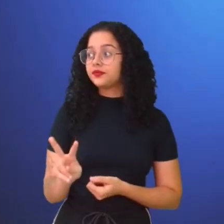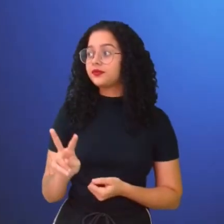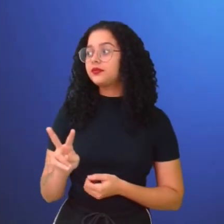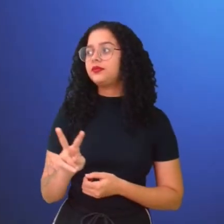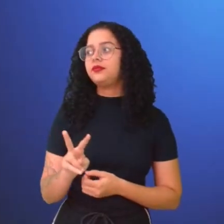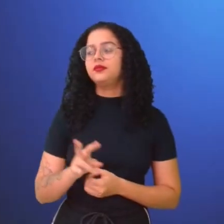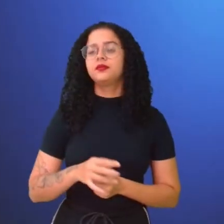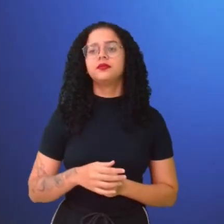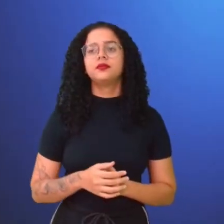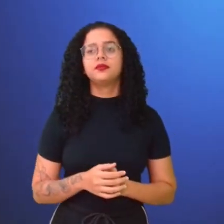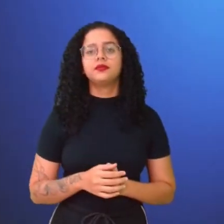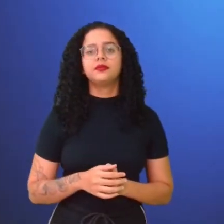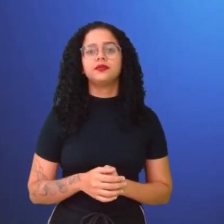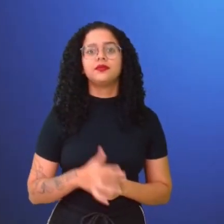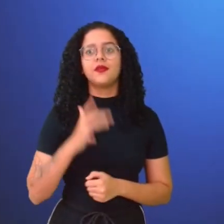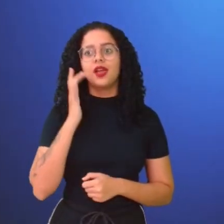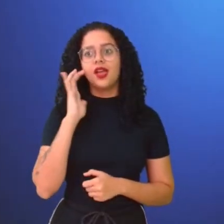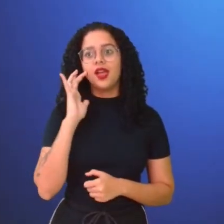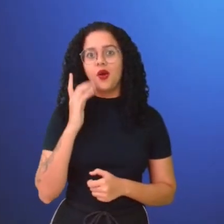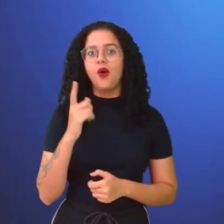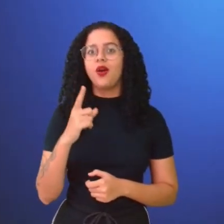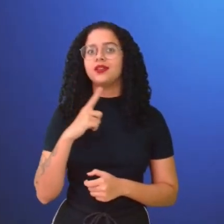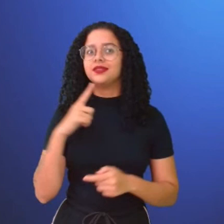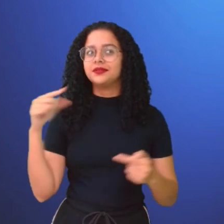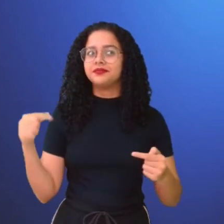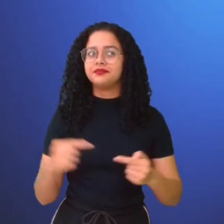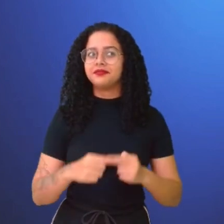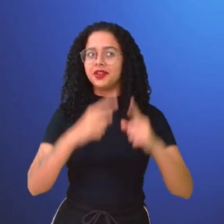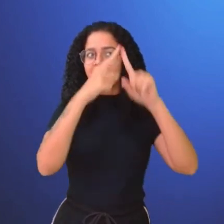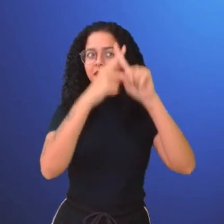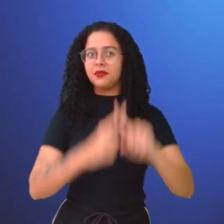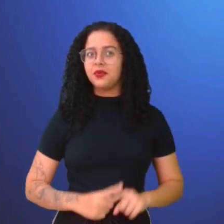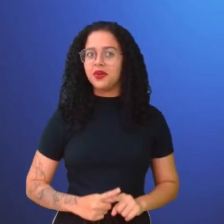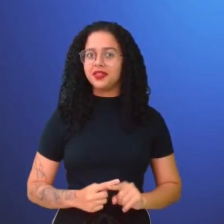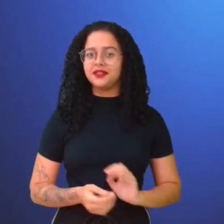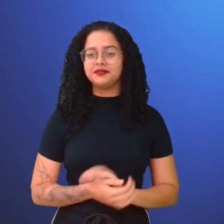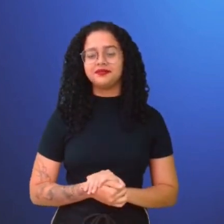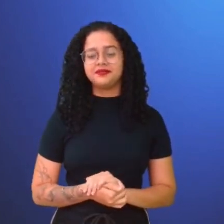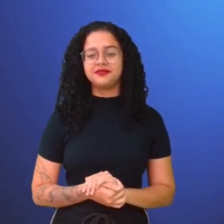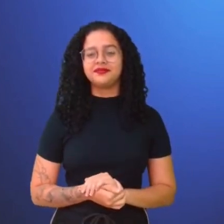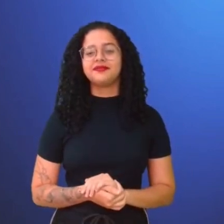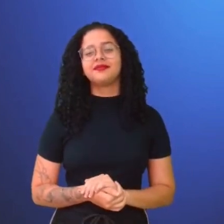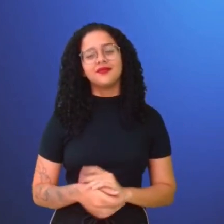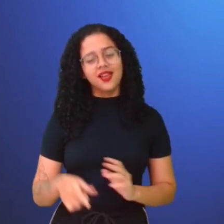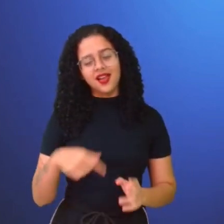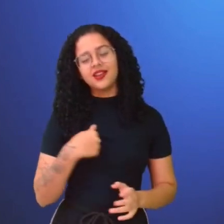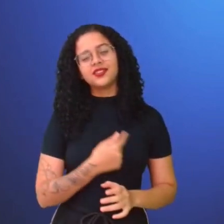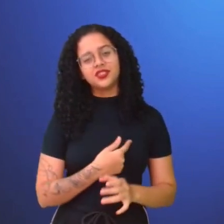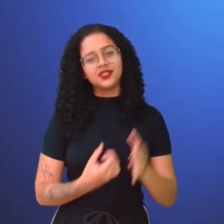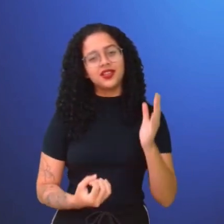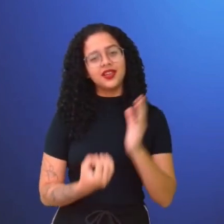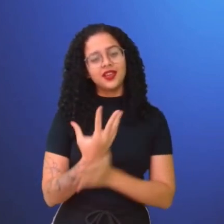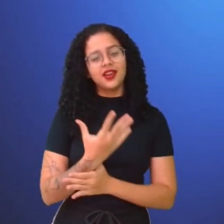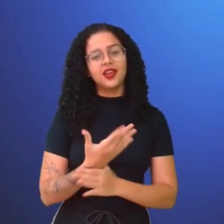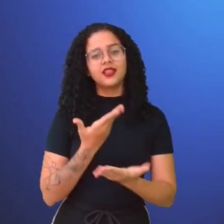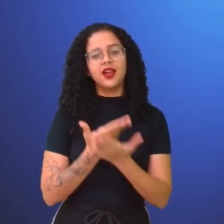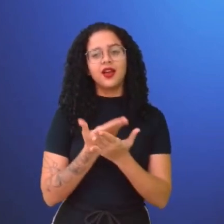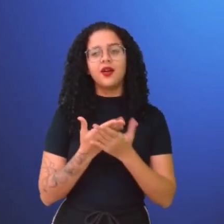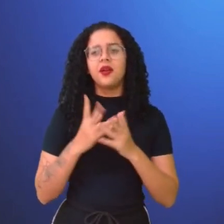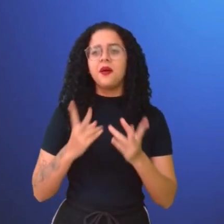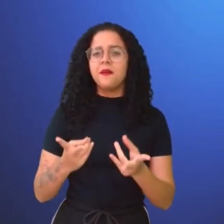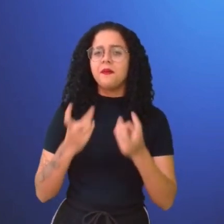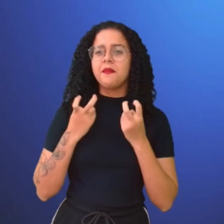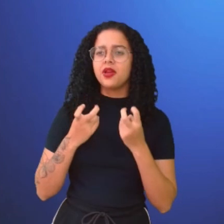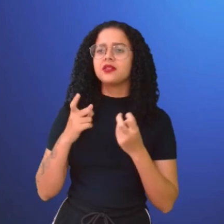o desafio. Eu acho que é alguma coisa com tabuada. Exatamente. E a gente, quando estava montando a aula, a gente percebeu que o desafio